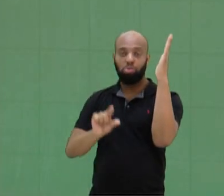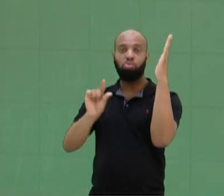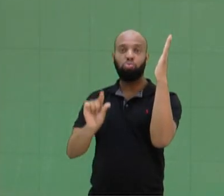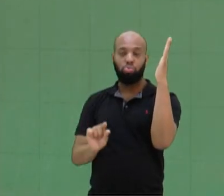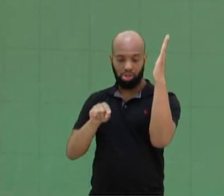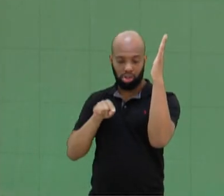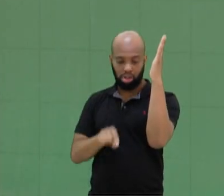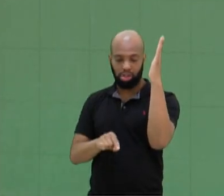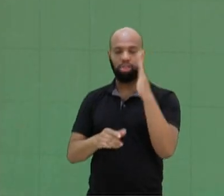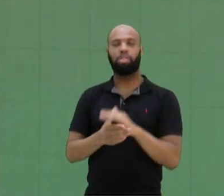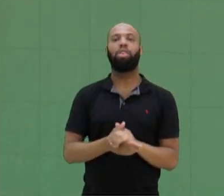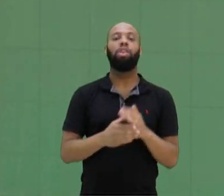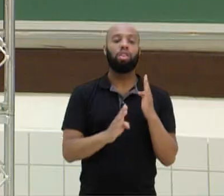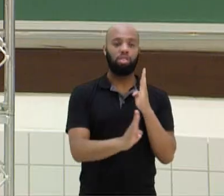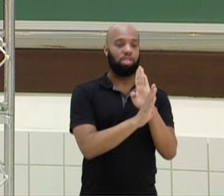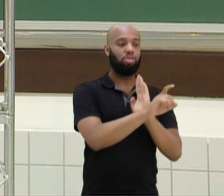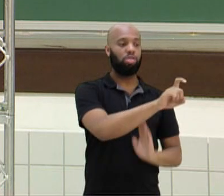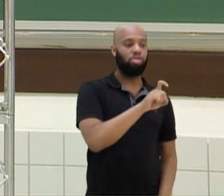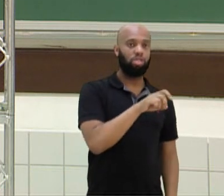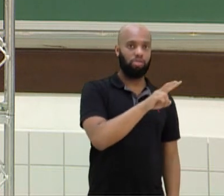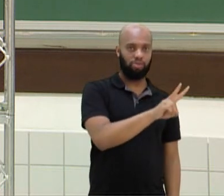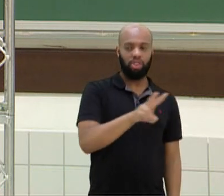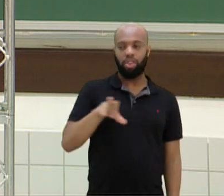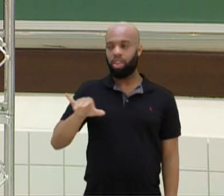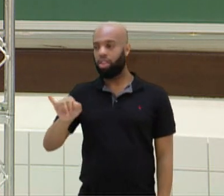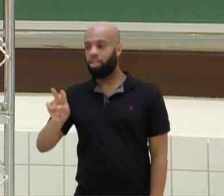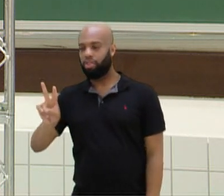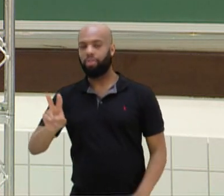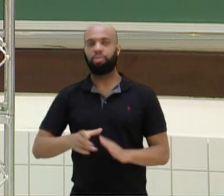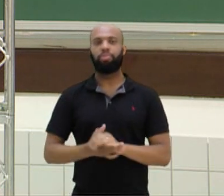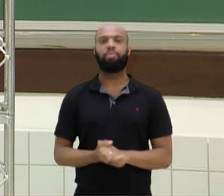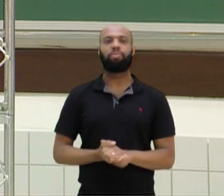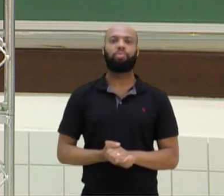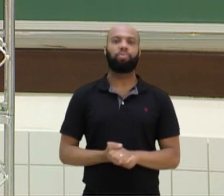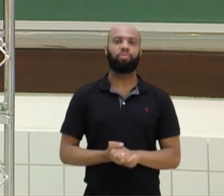4, muito importante, o vértice. Olha só.